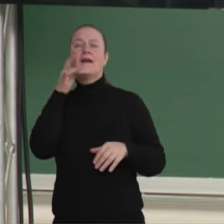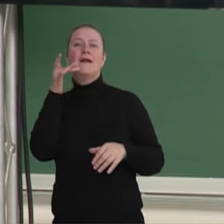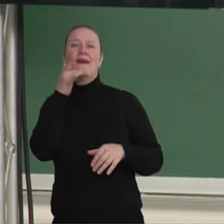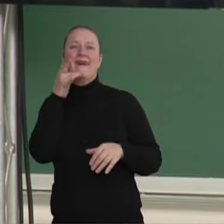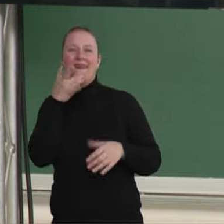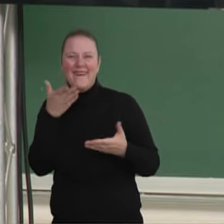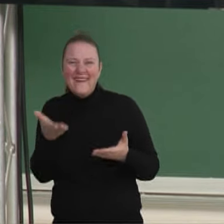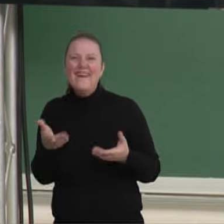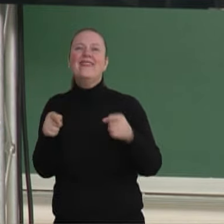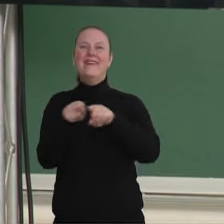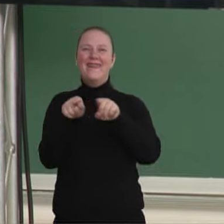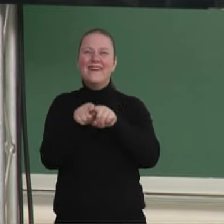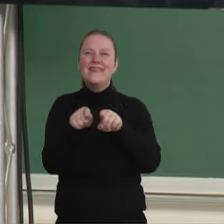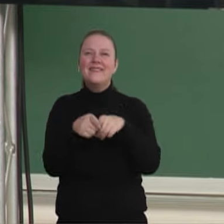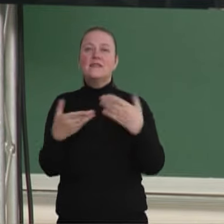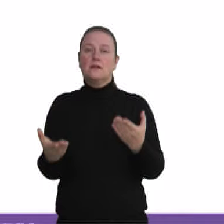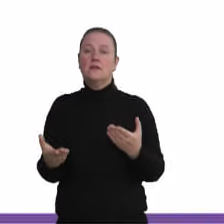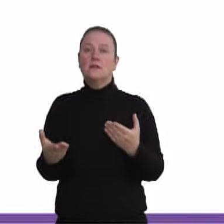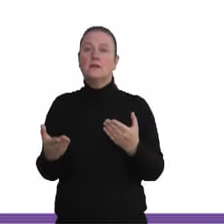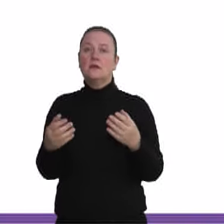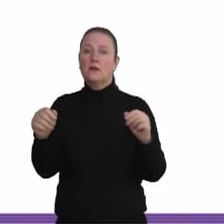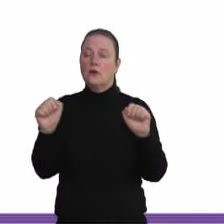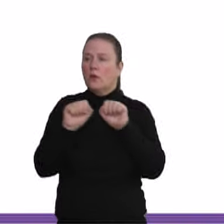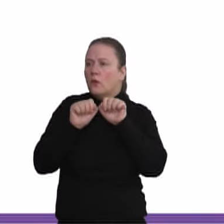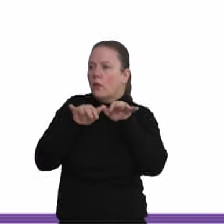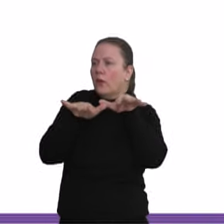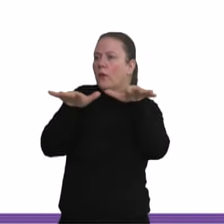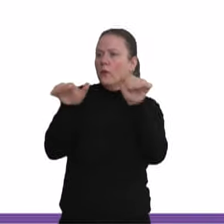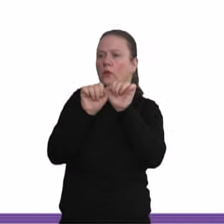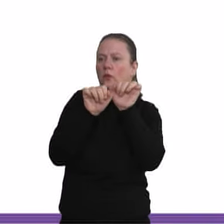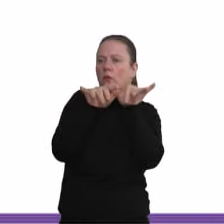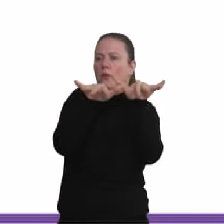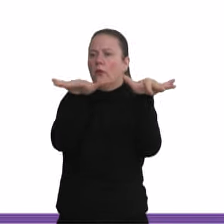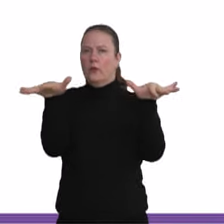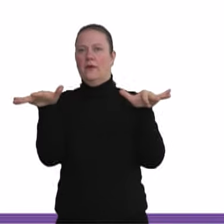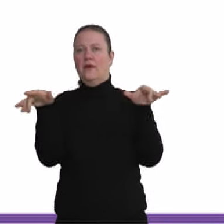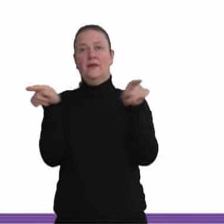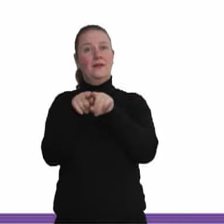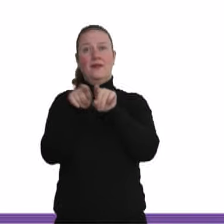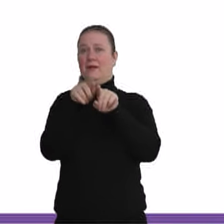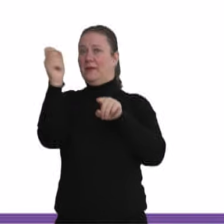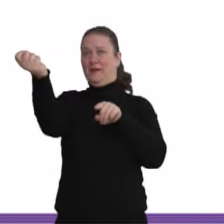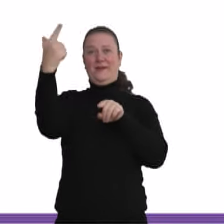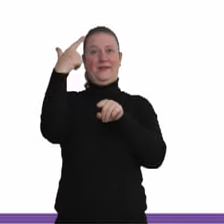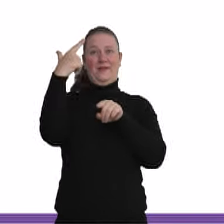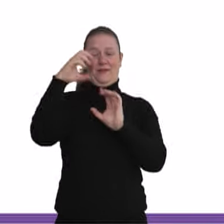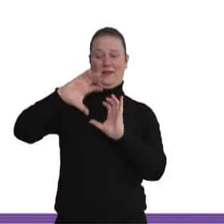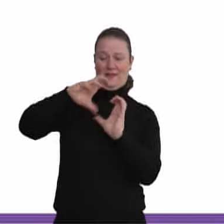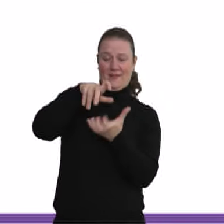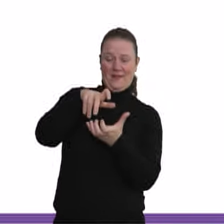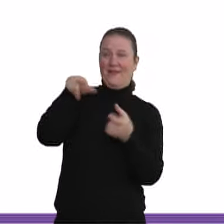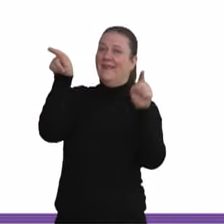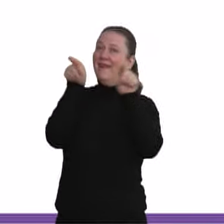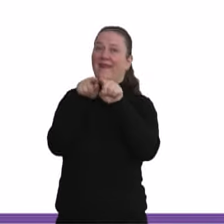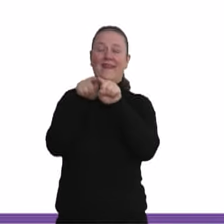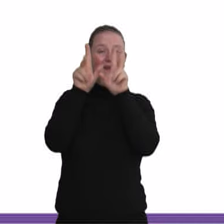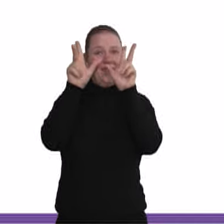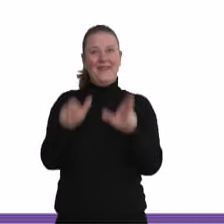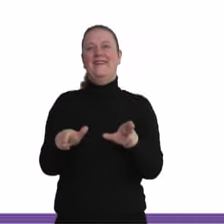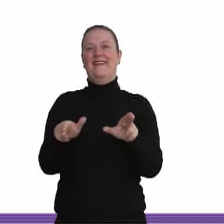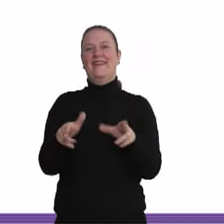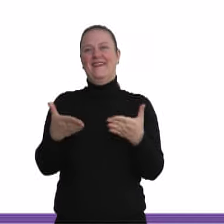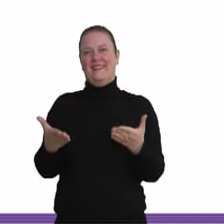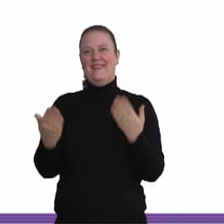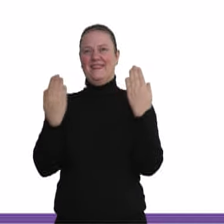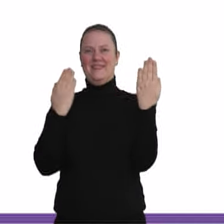Então, olha o fluxo de calor que você tem, que está avançando da estrela para o nosso planeta, ok? Então, temos algumas estruturas que podemos